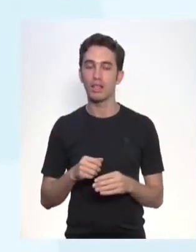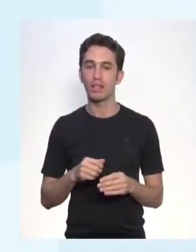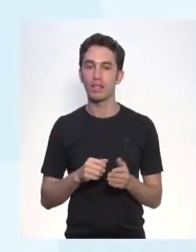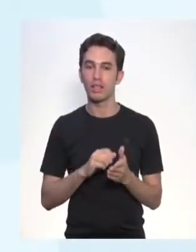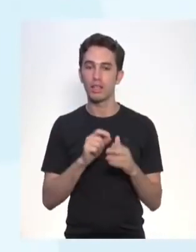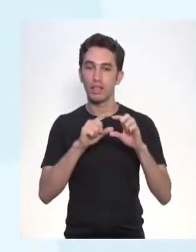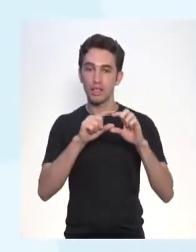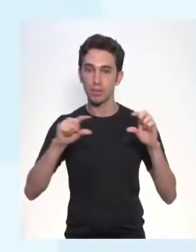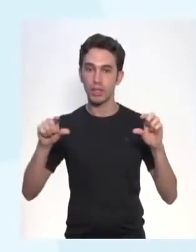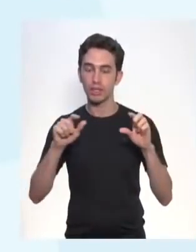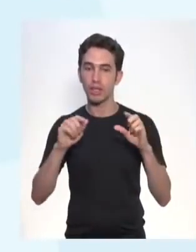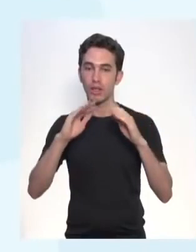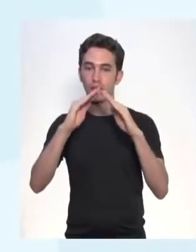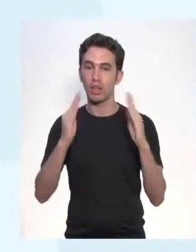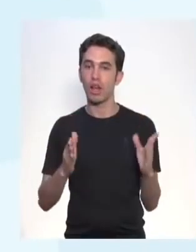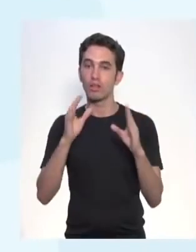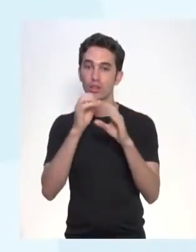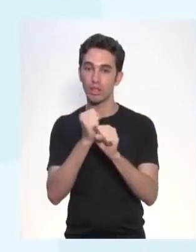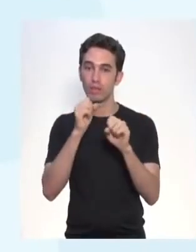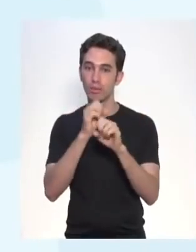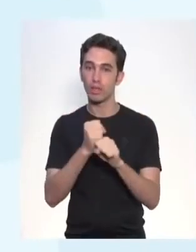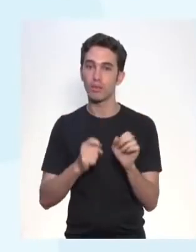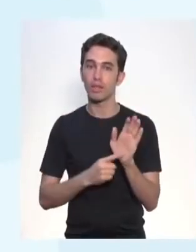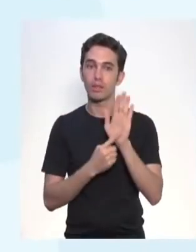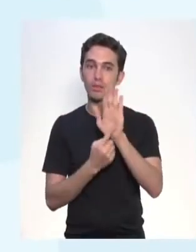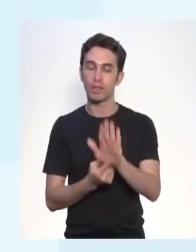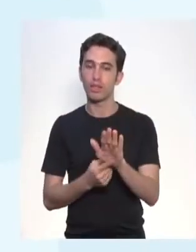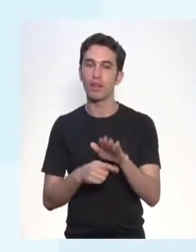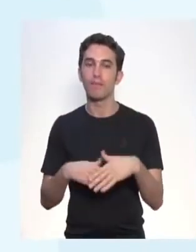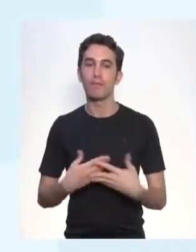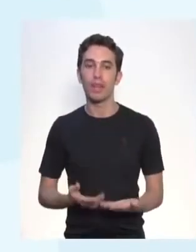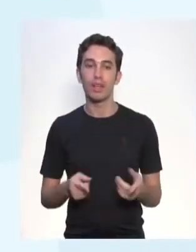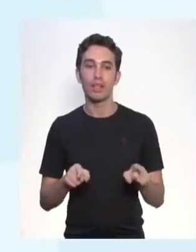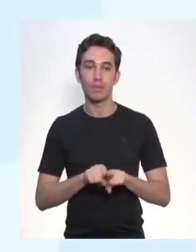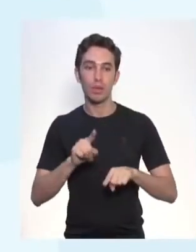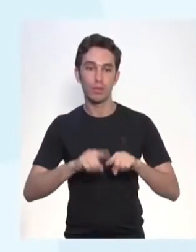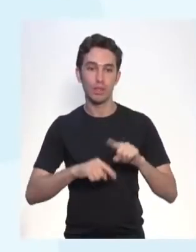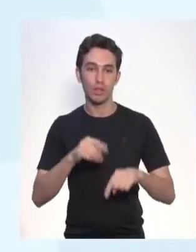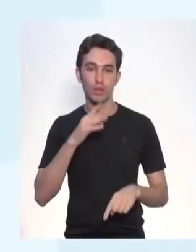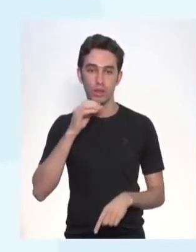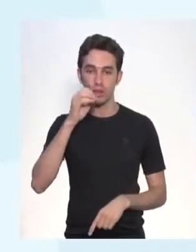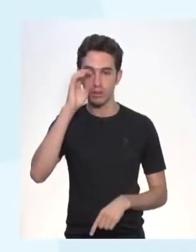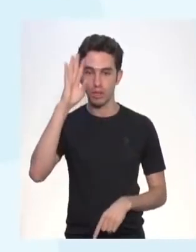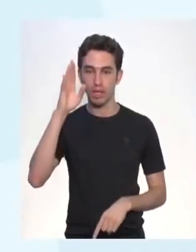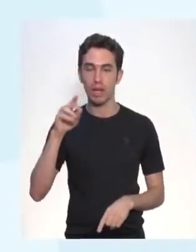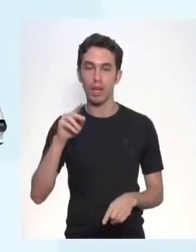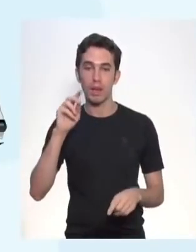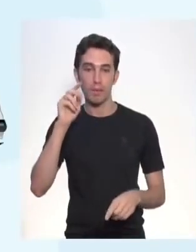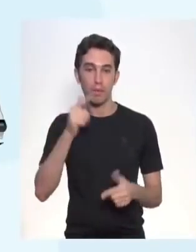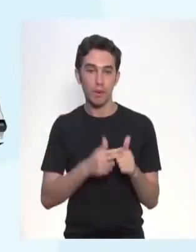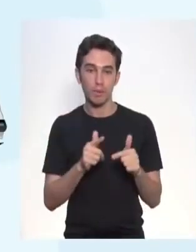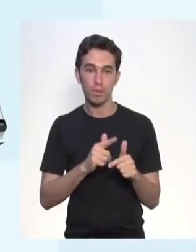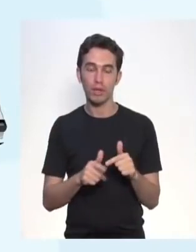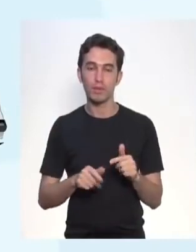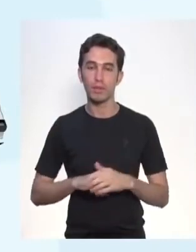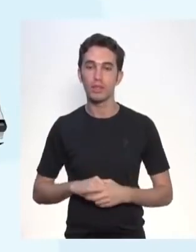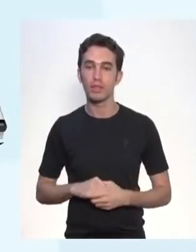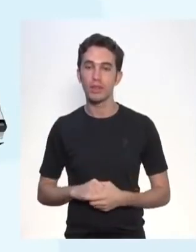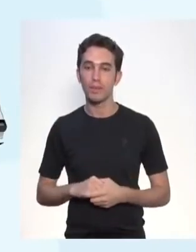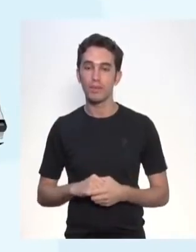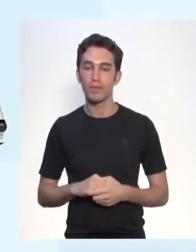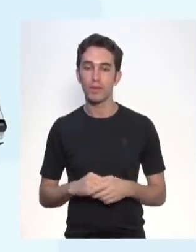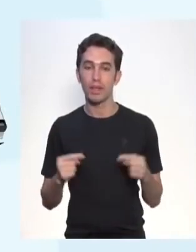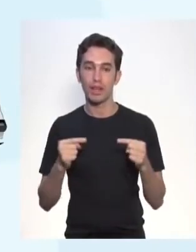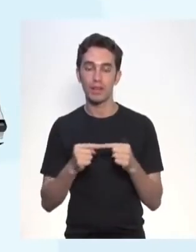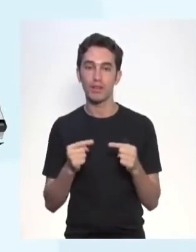elas. Objetos de conhecimento são problemas envolvendo grandezas diretamente e grandezas inversamente proporcionais. Vamos